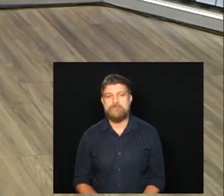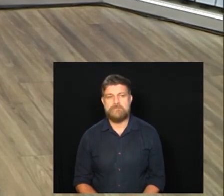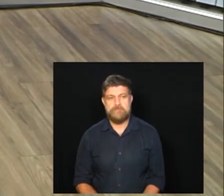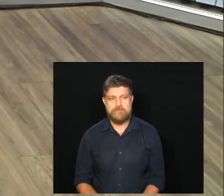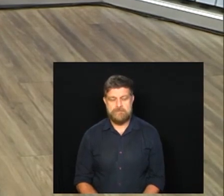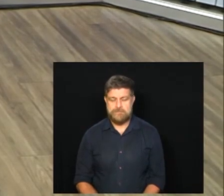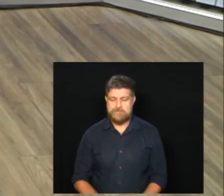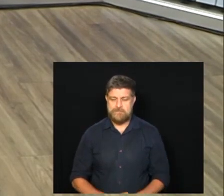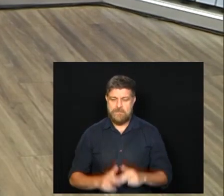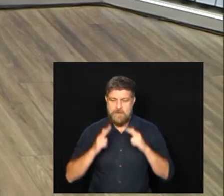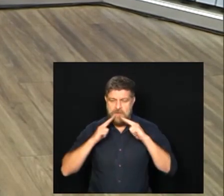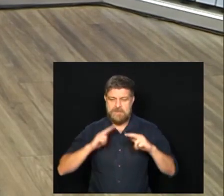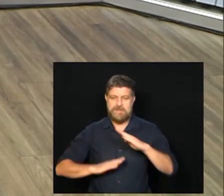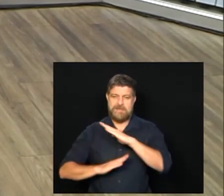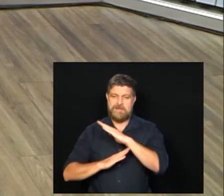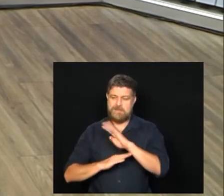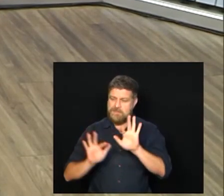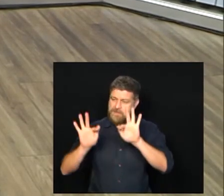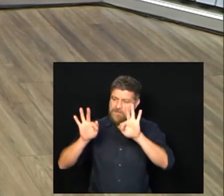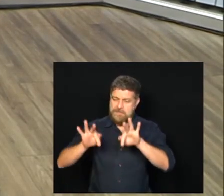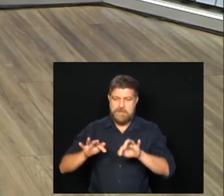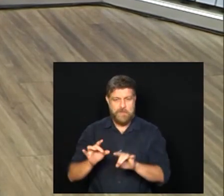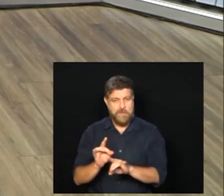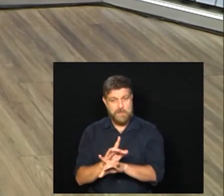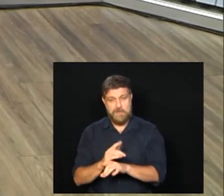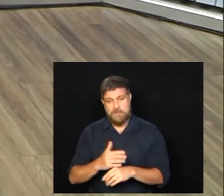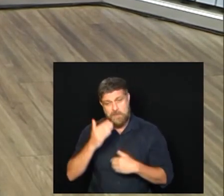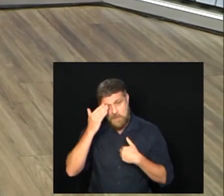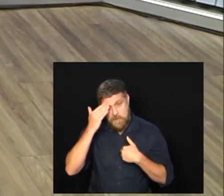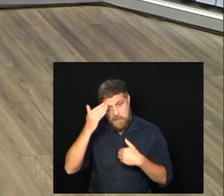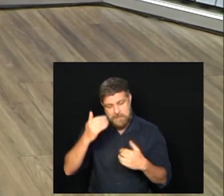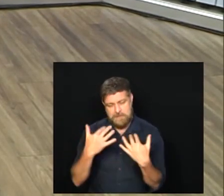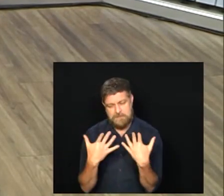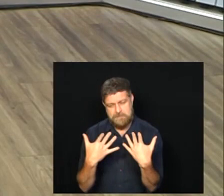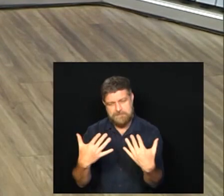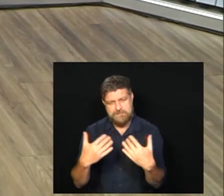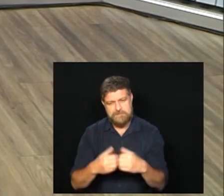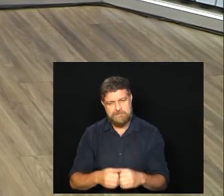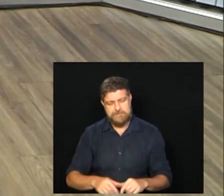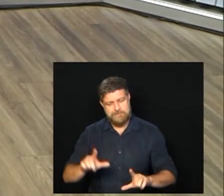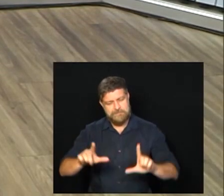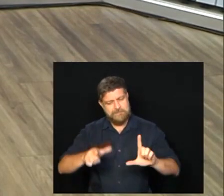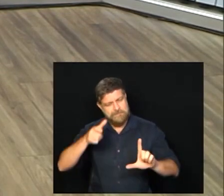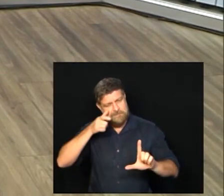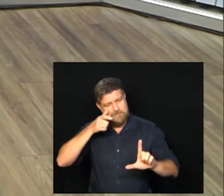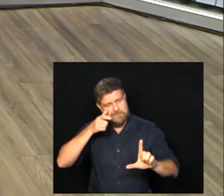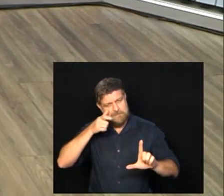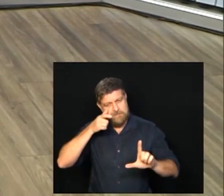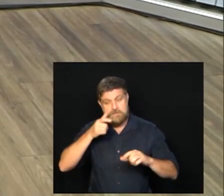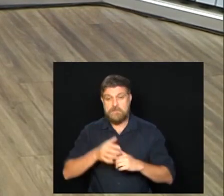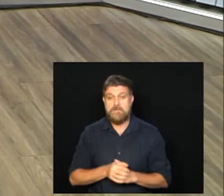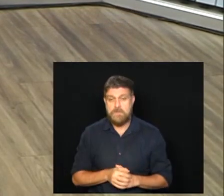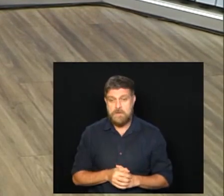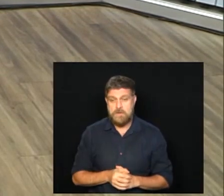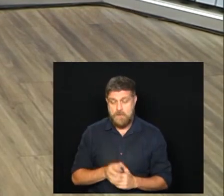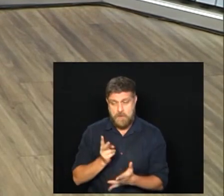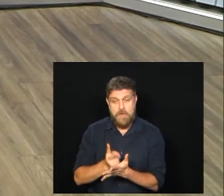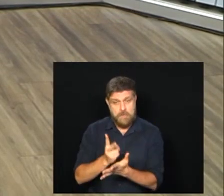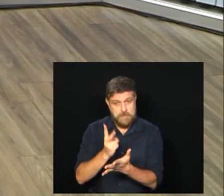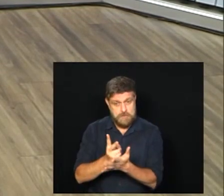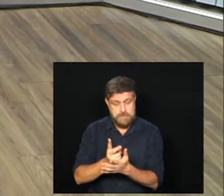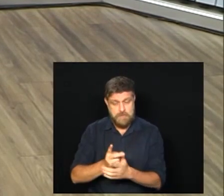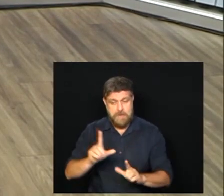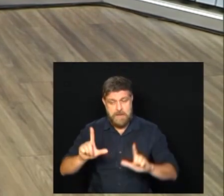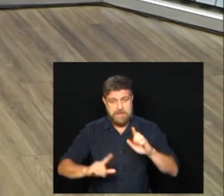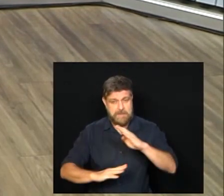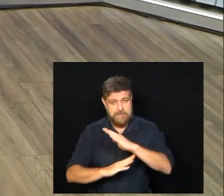E o Câmara Notícia fica por aqui. Muito obrigado pela sua companhia, pela sua audiência. Continue aqui na TV